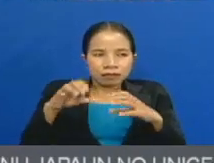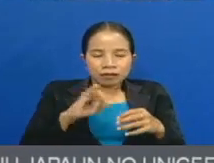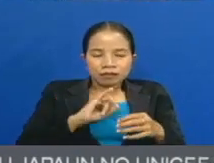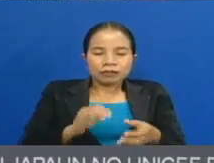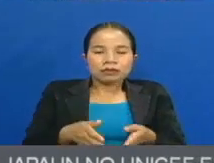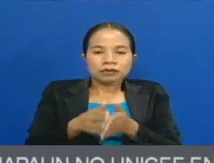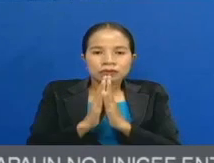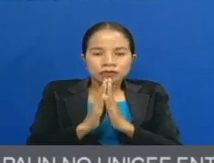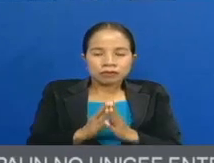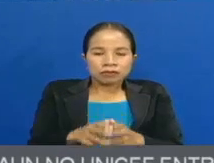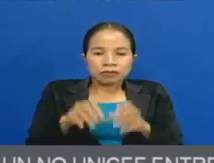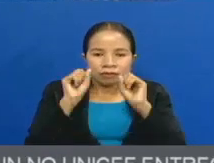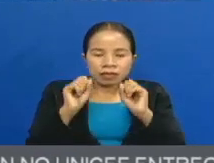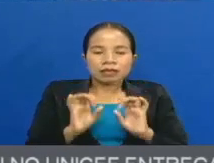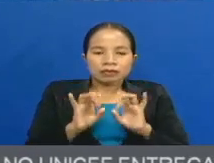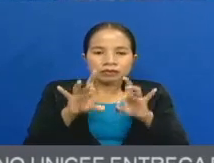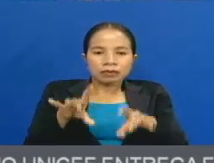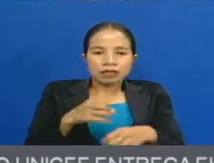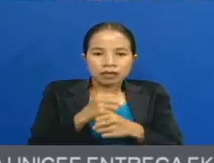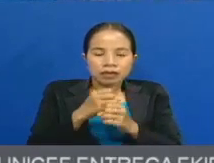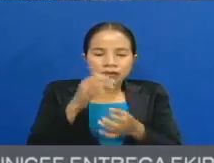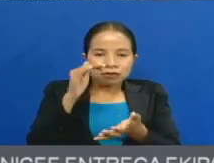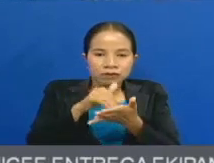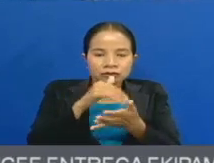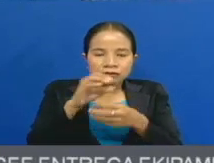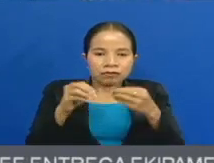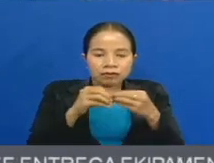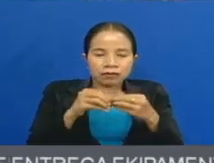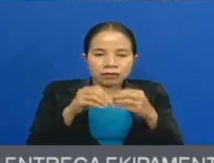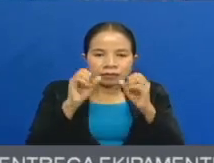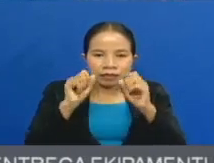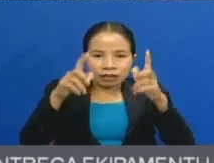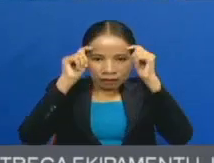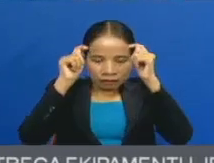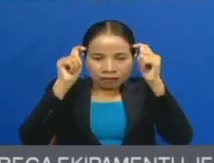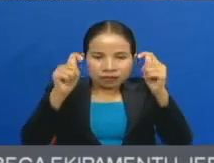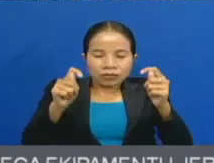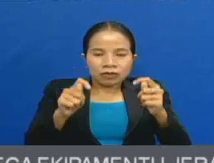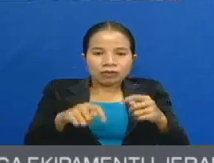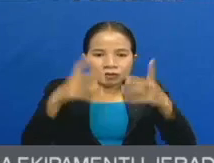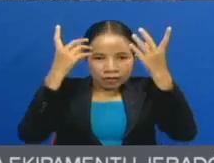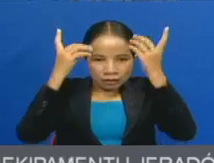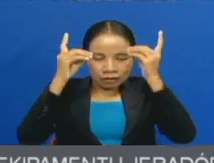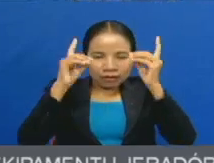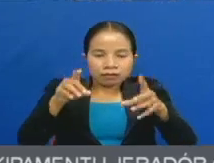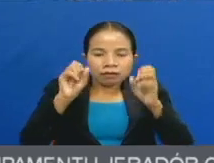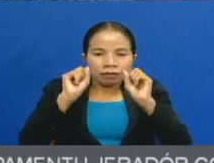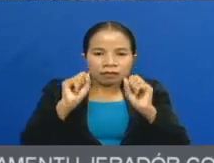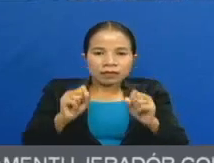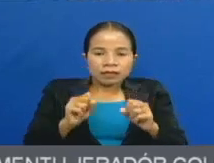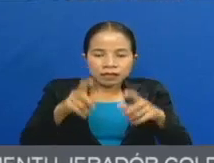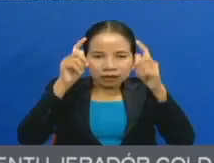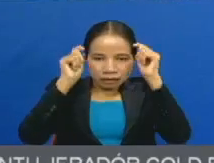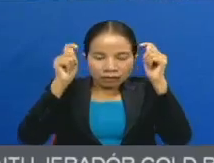sucesso possibilidade de Austrália há um estudo ida, com uma possibilidade de Timor predetermina possibilidade de do